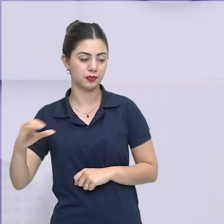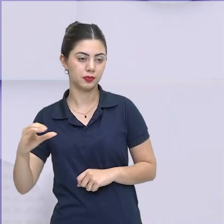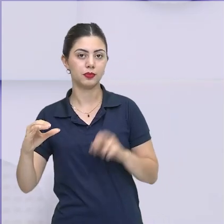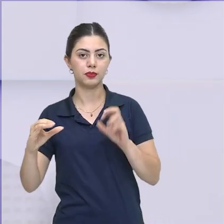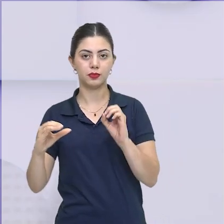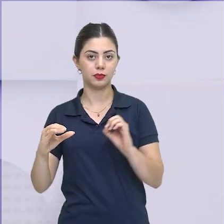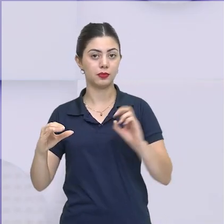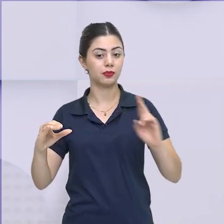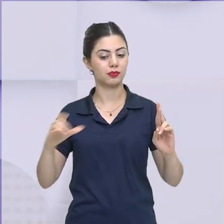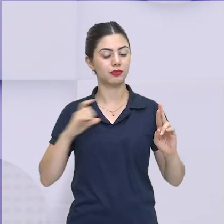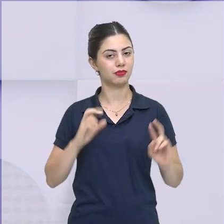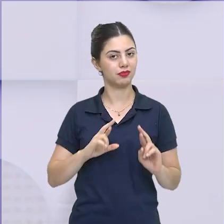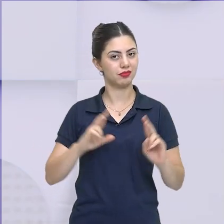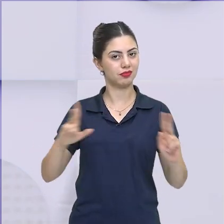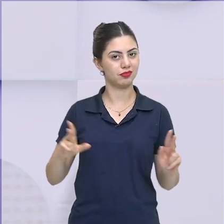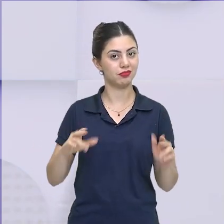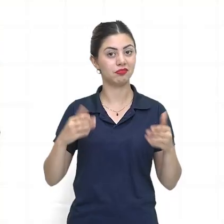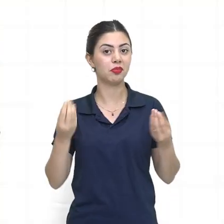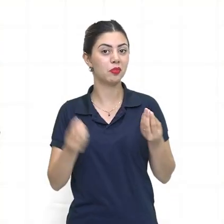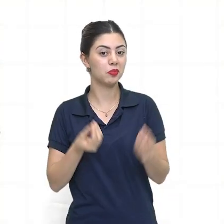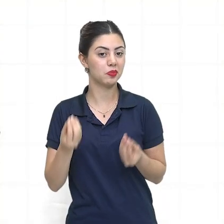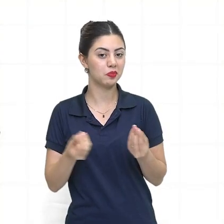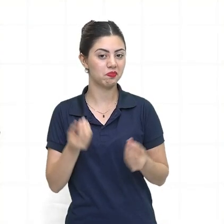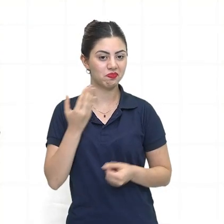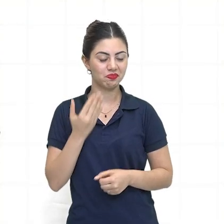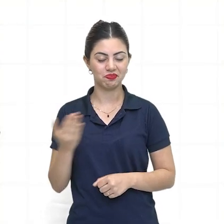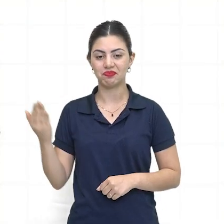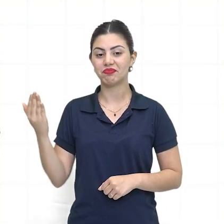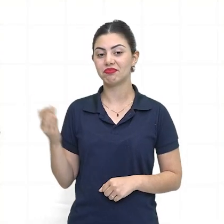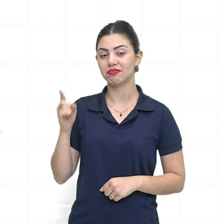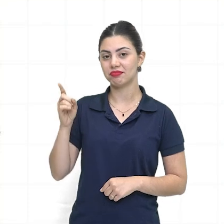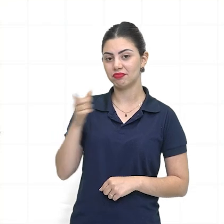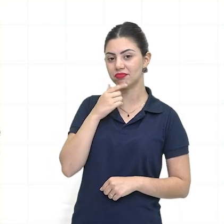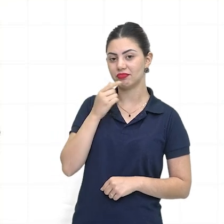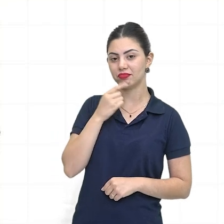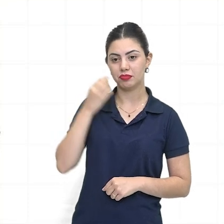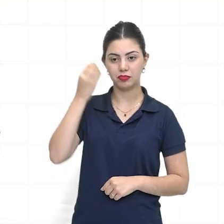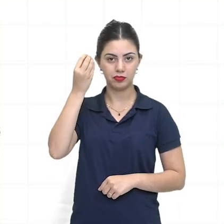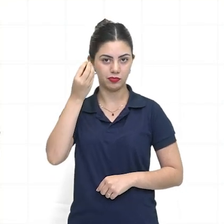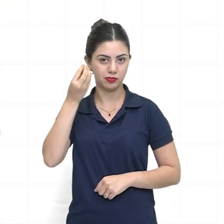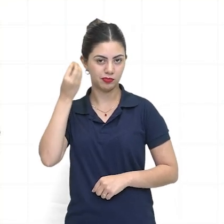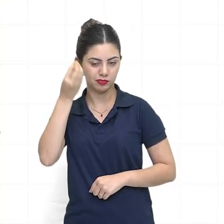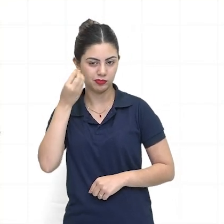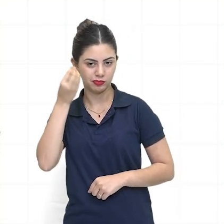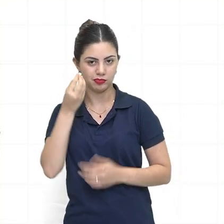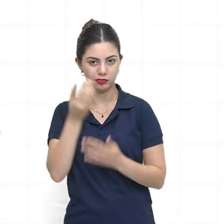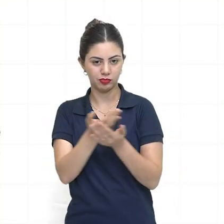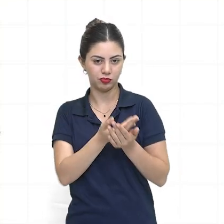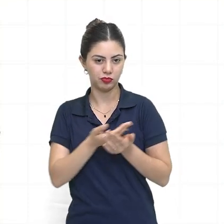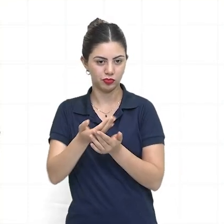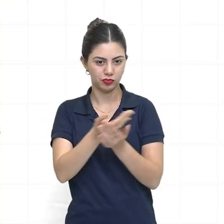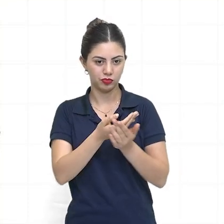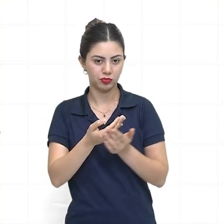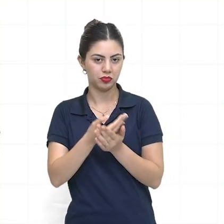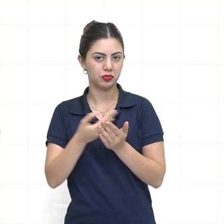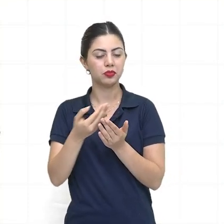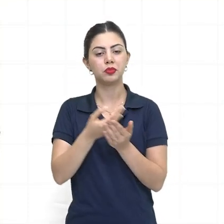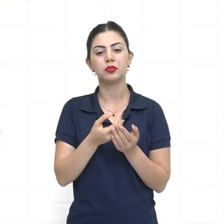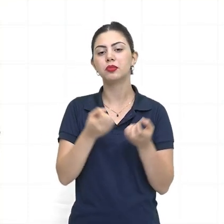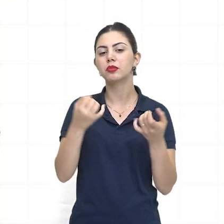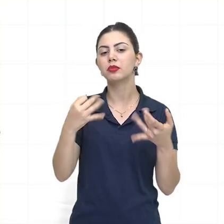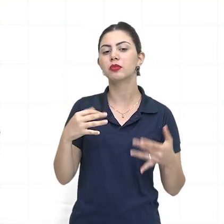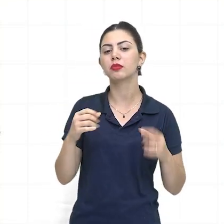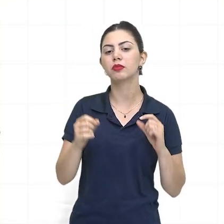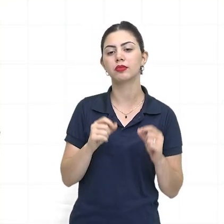religiões orientais. Vamos lá então? Na Psicologia Social das Religiões Mundiais, Max Weber demonstra uma diferenciação